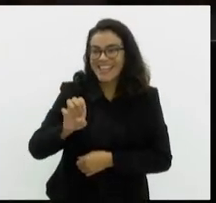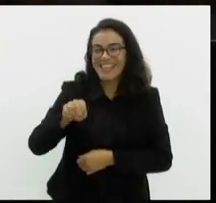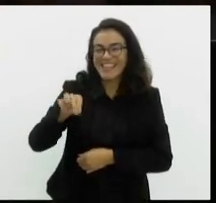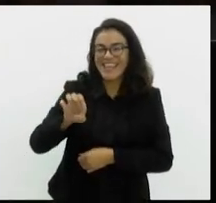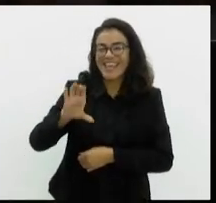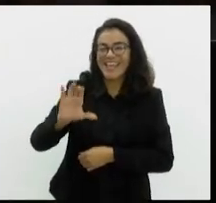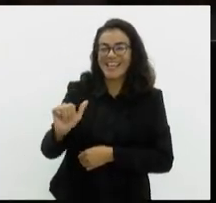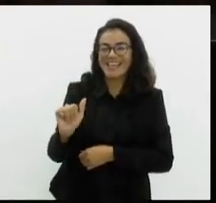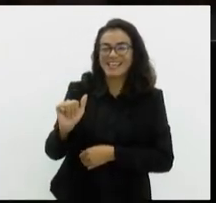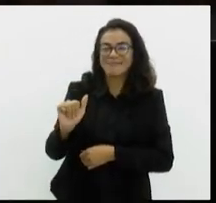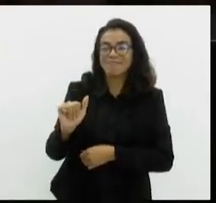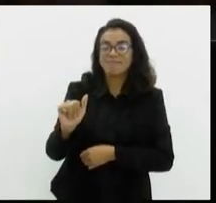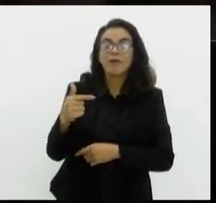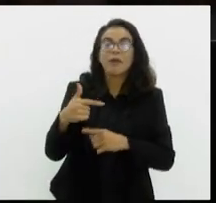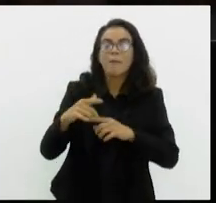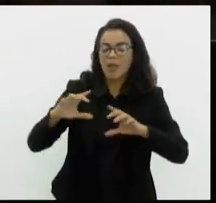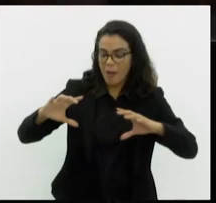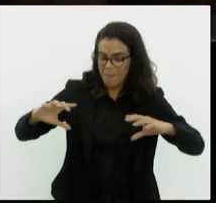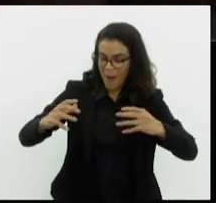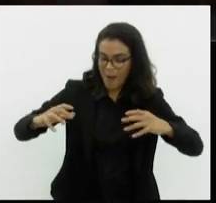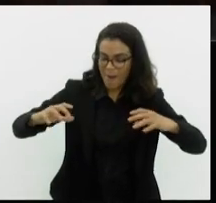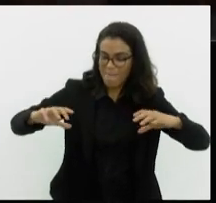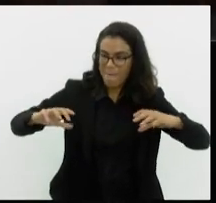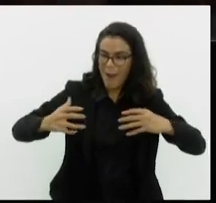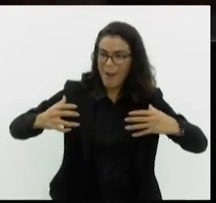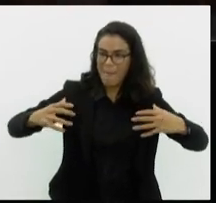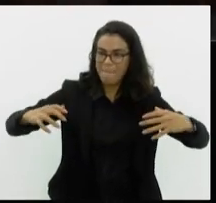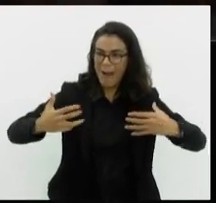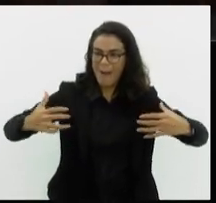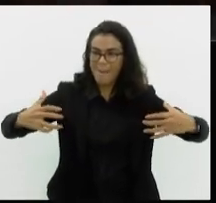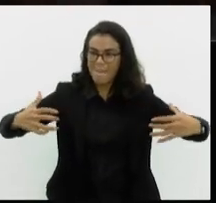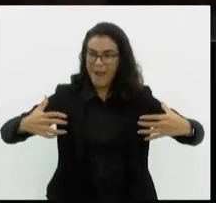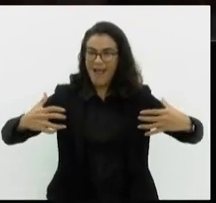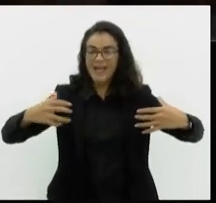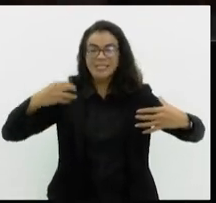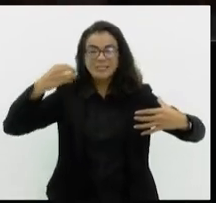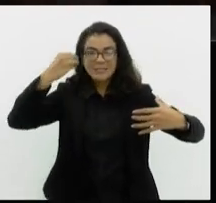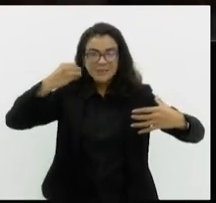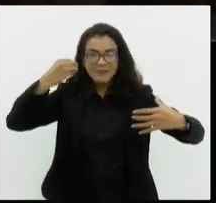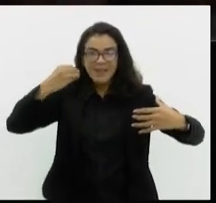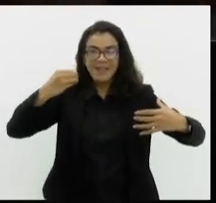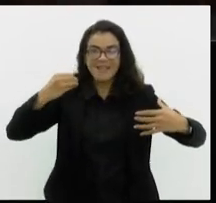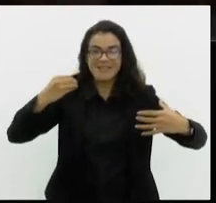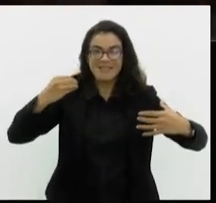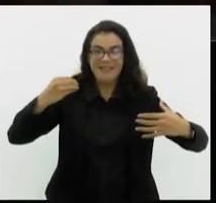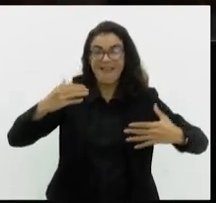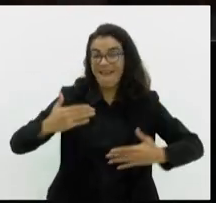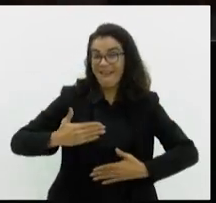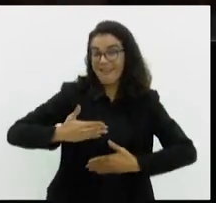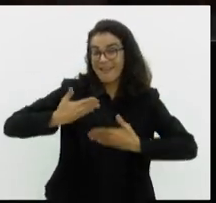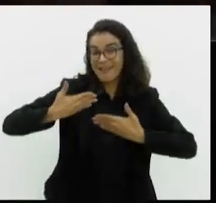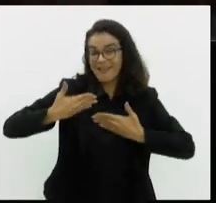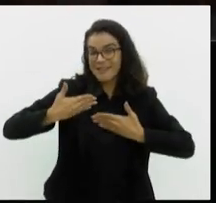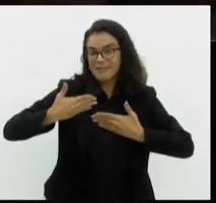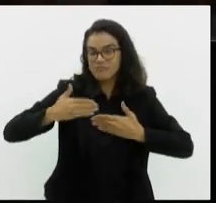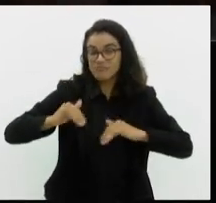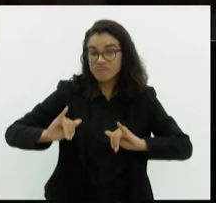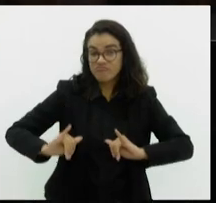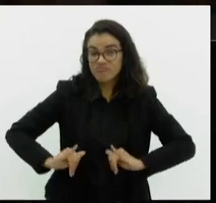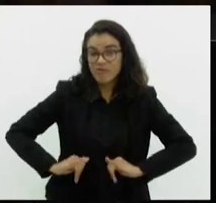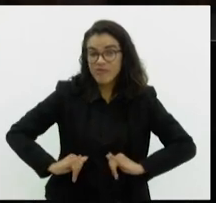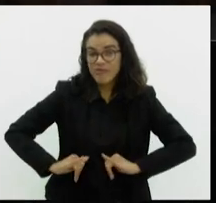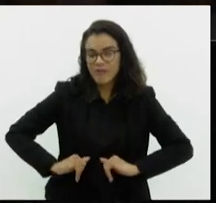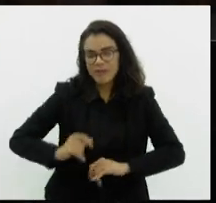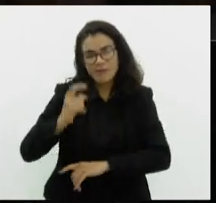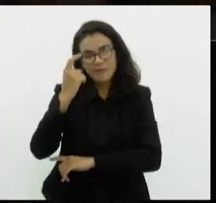gente acumula vivência, experiência, alegria, sofrência, mas a gente pode